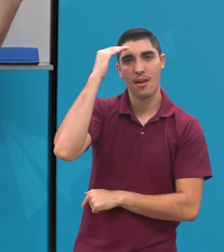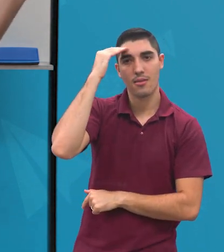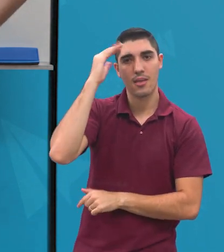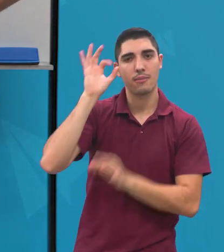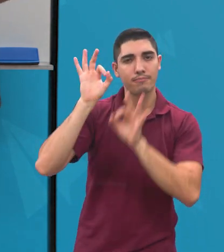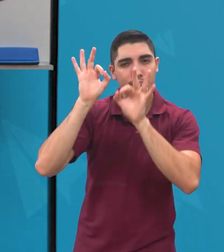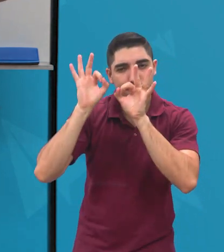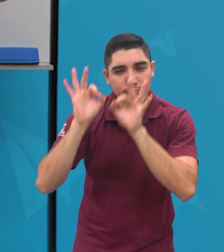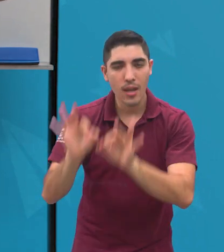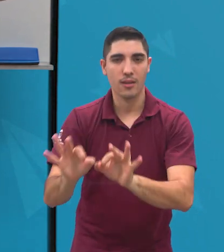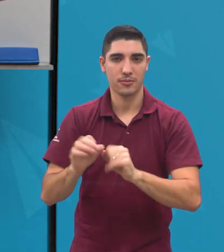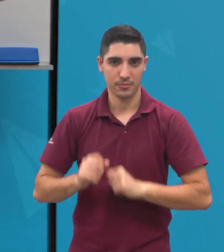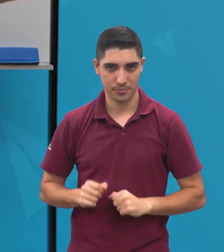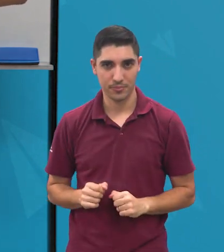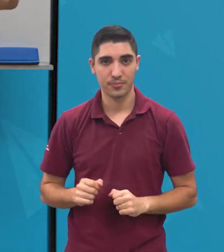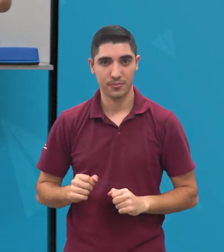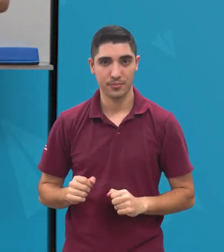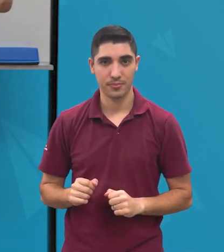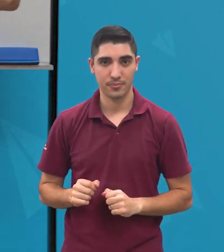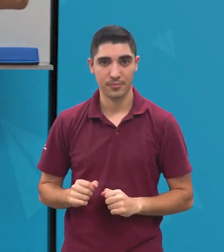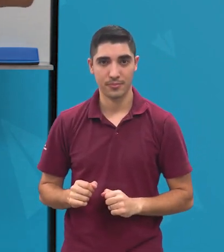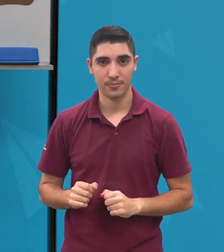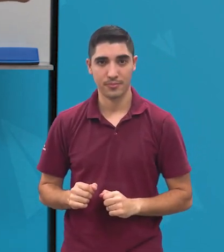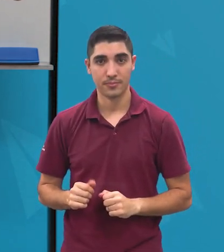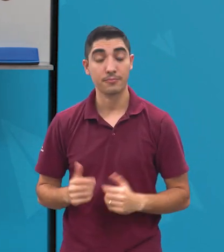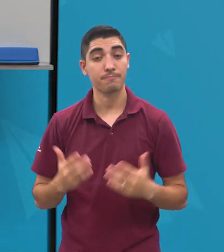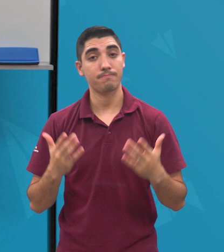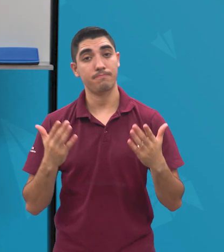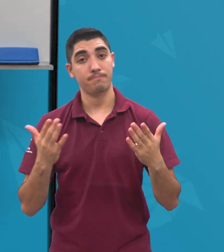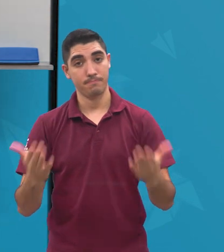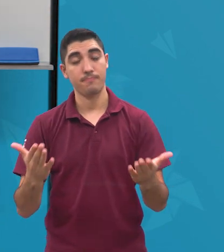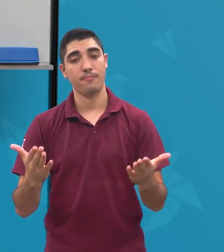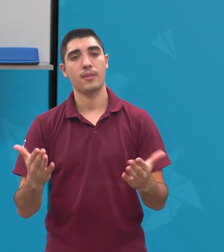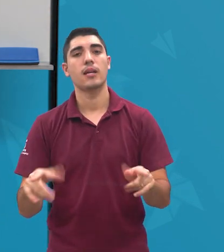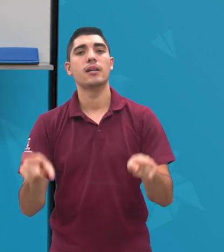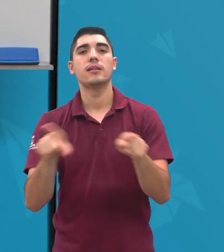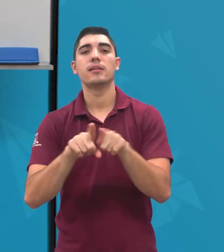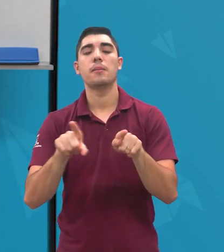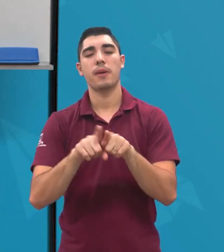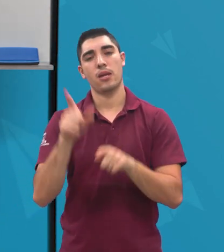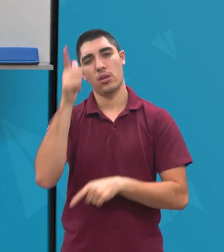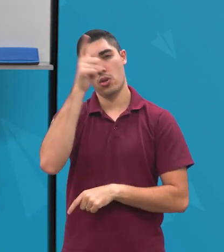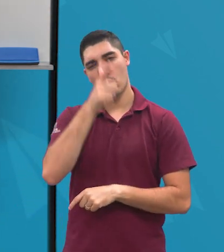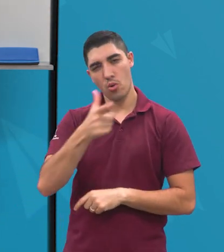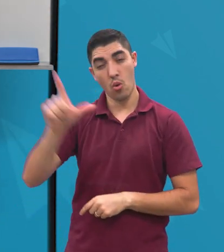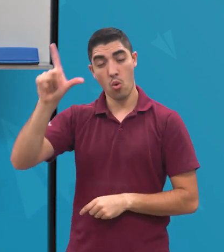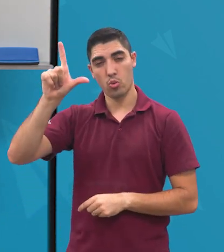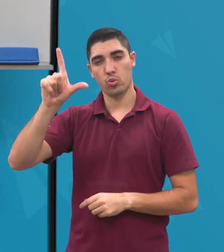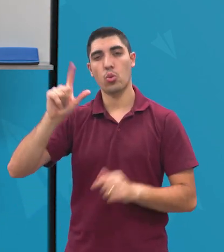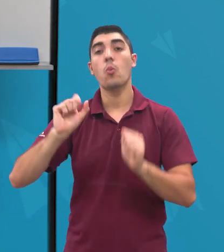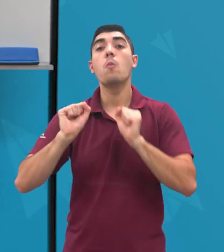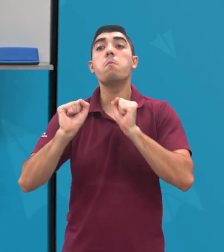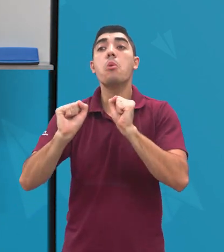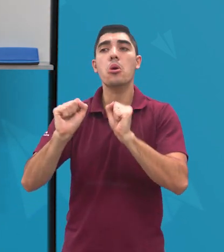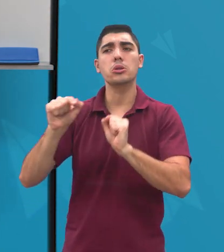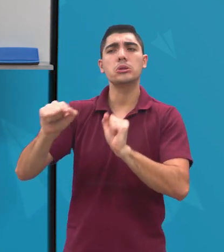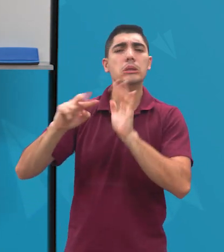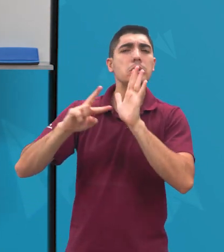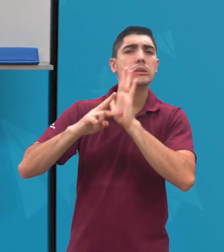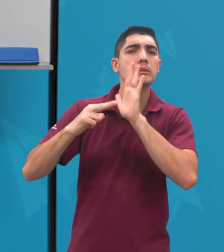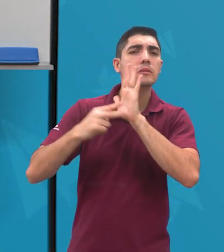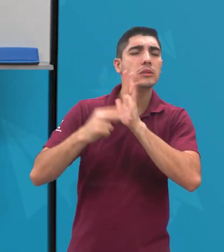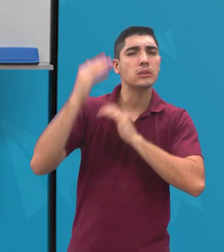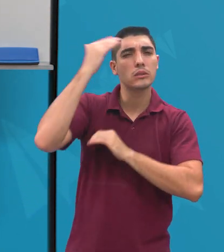pessoas estão no mundo. E um terceiro nível de significado é a